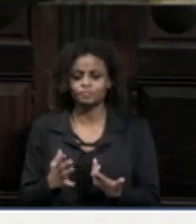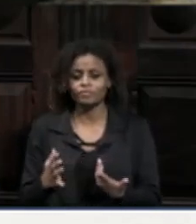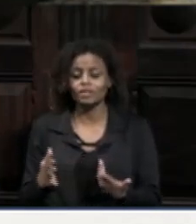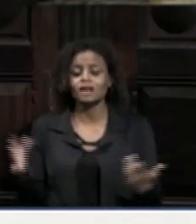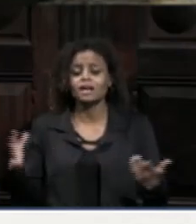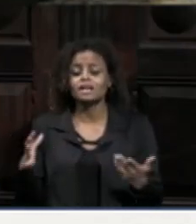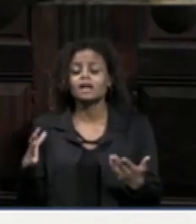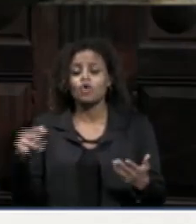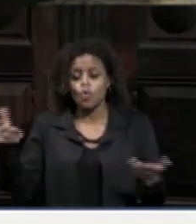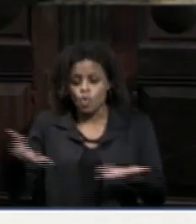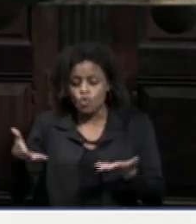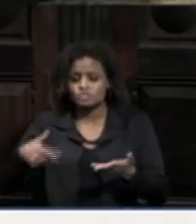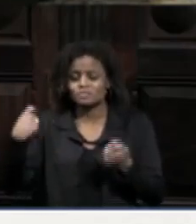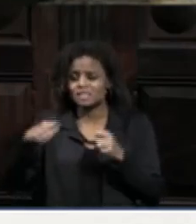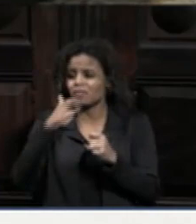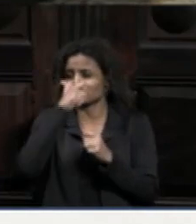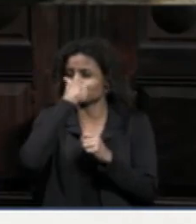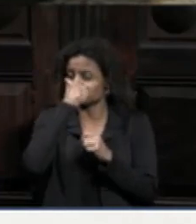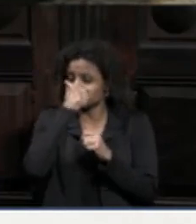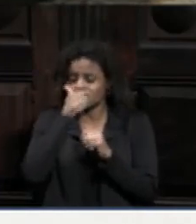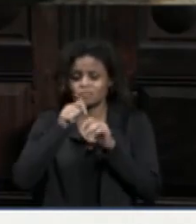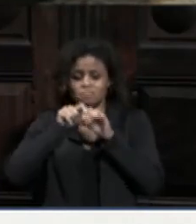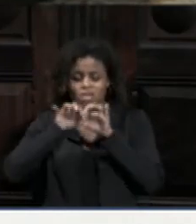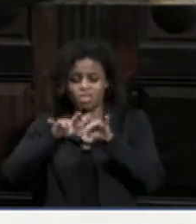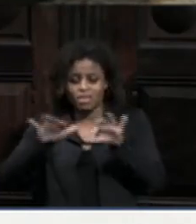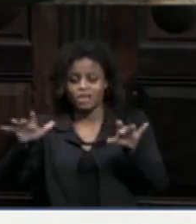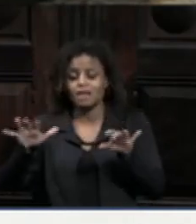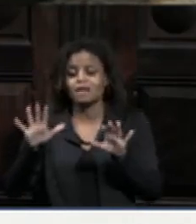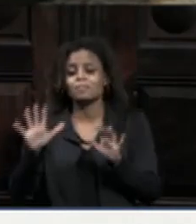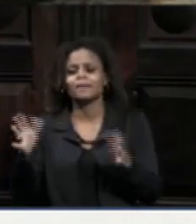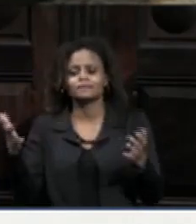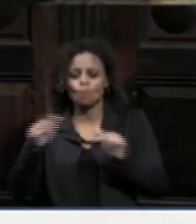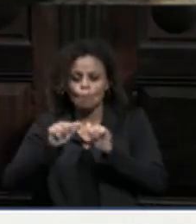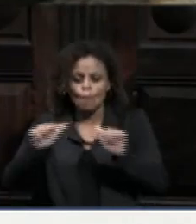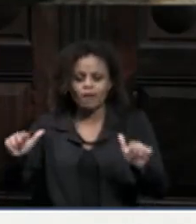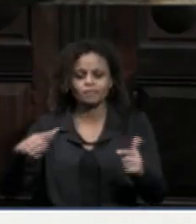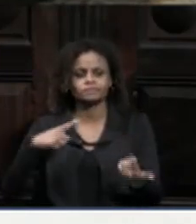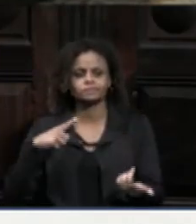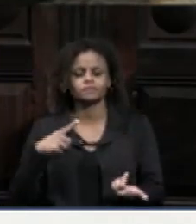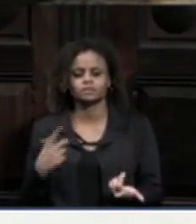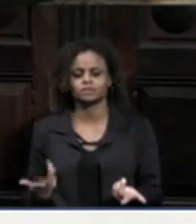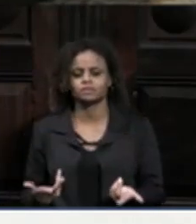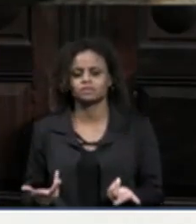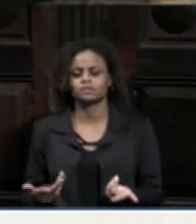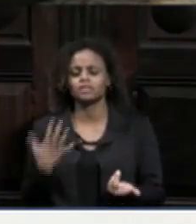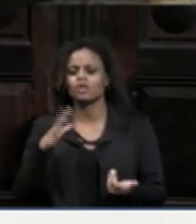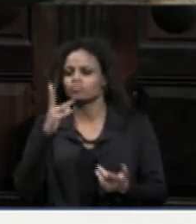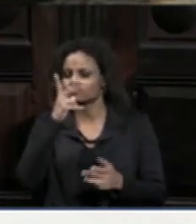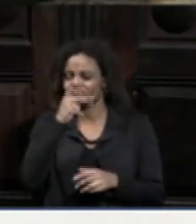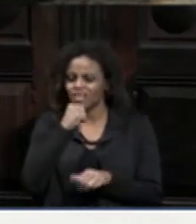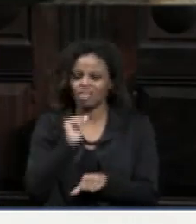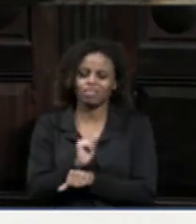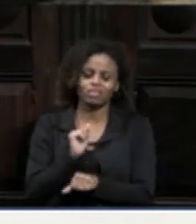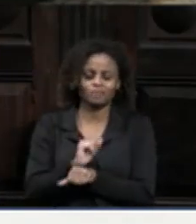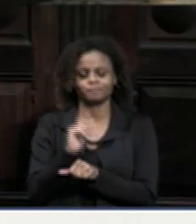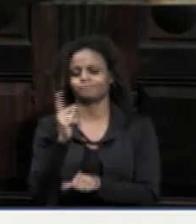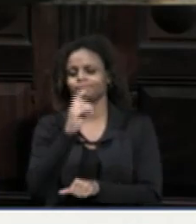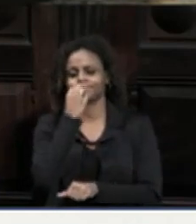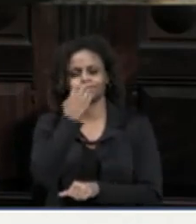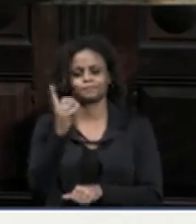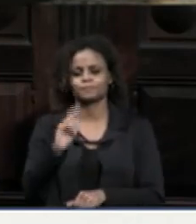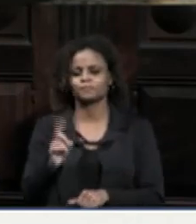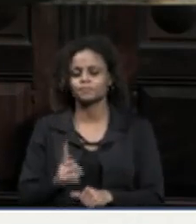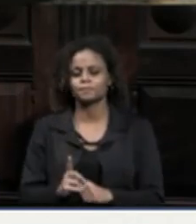cheia, está vazia, e parece que essa será exatamente o que vai acontecer, de maneira